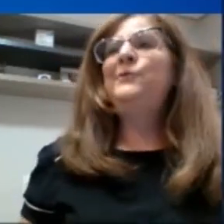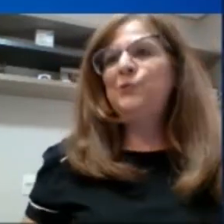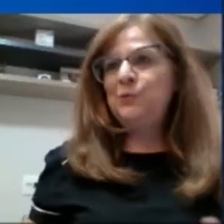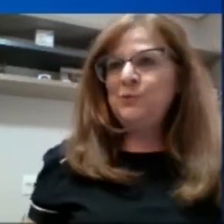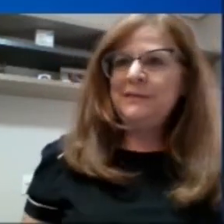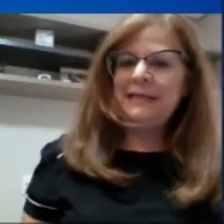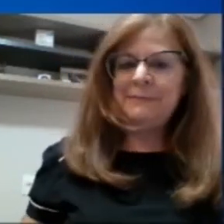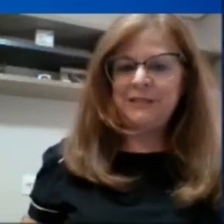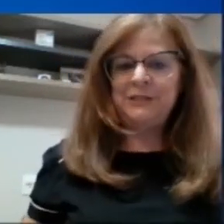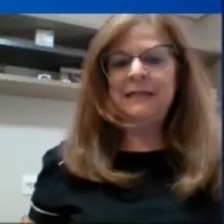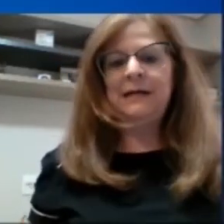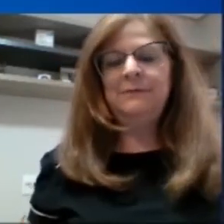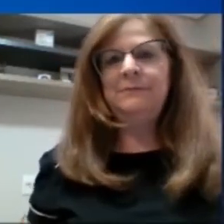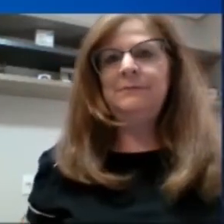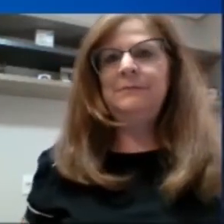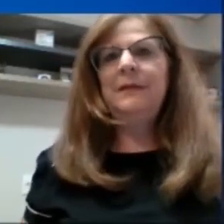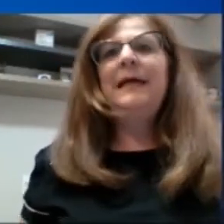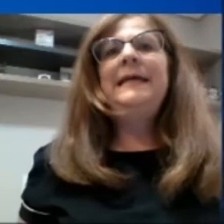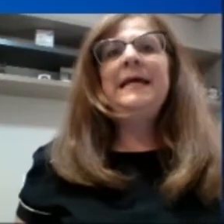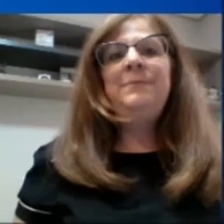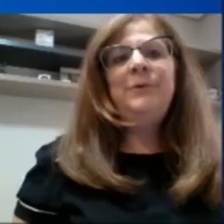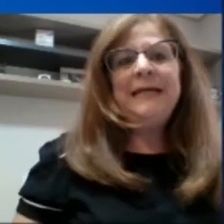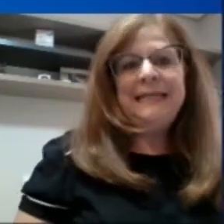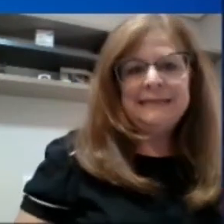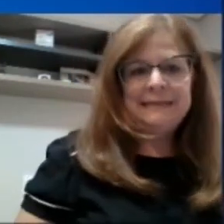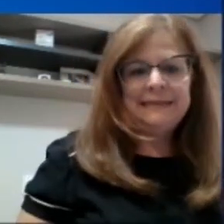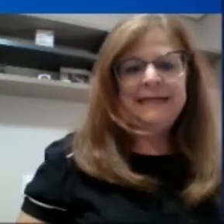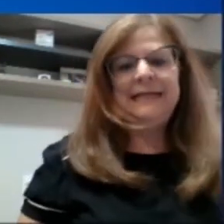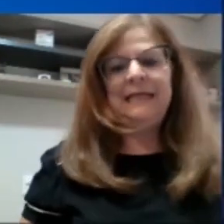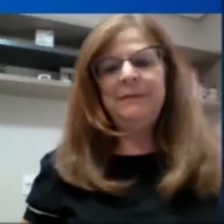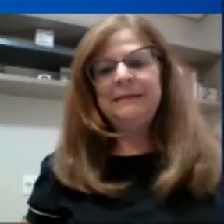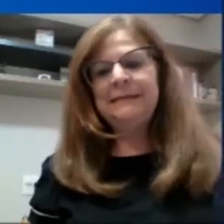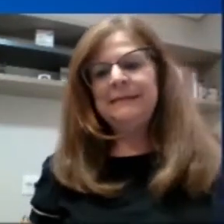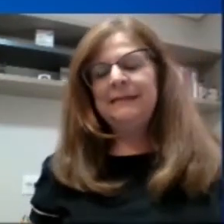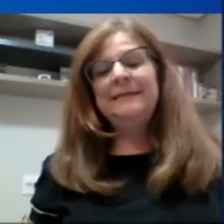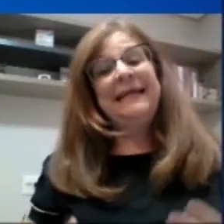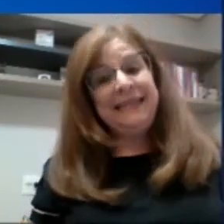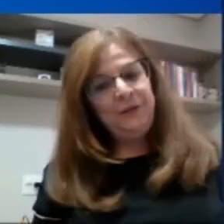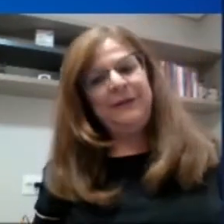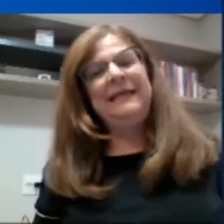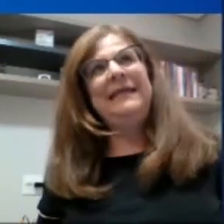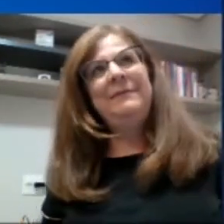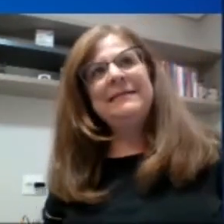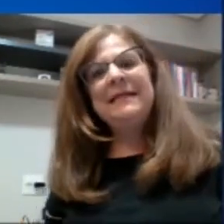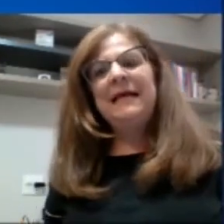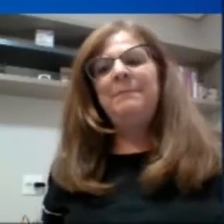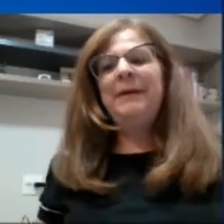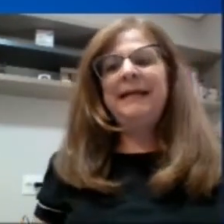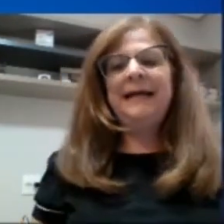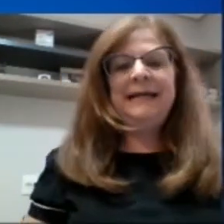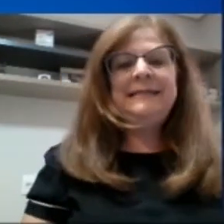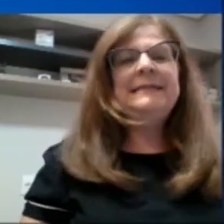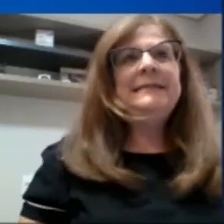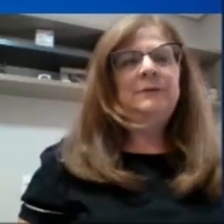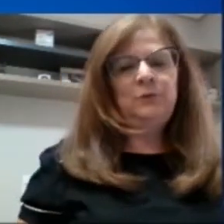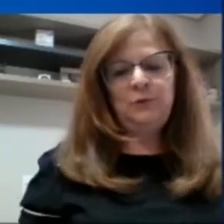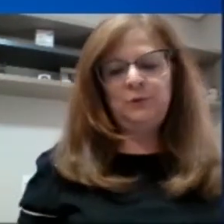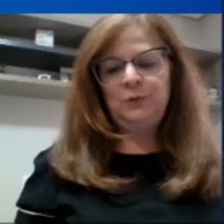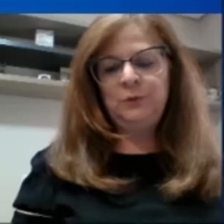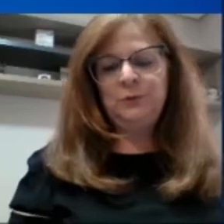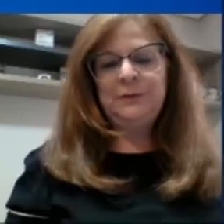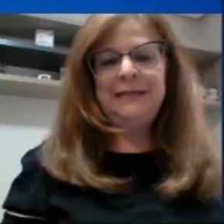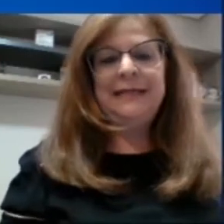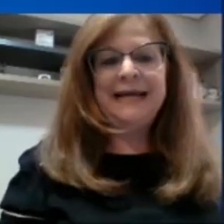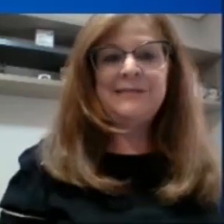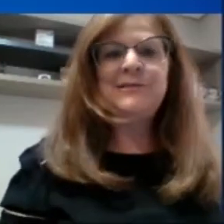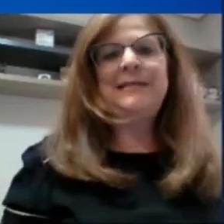a estrutura gramatical e a importância da língua em Libras para a inserção do